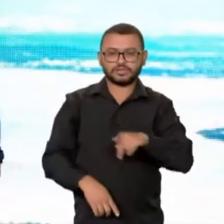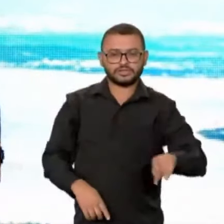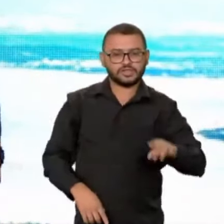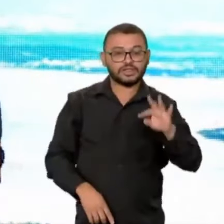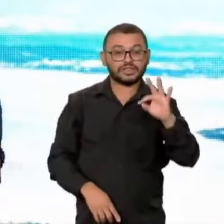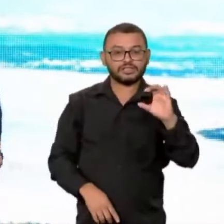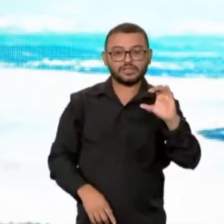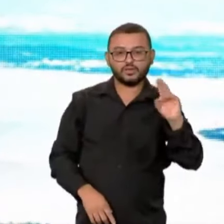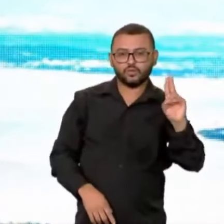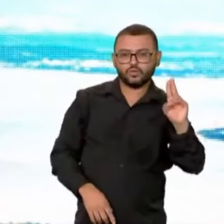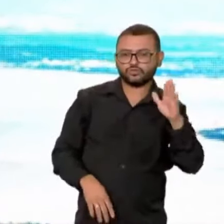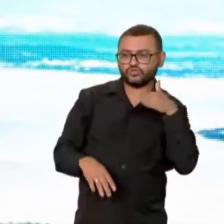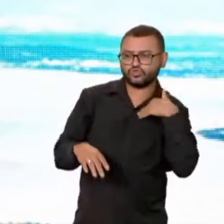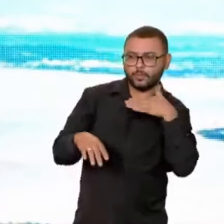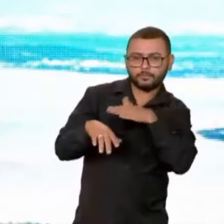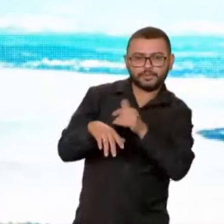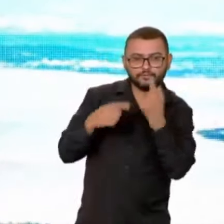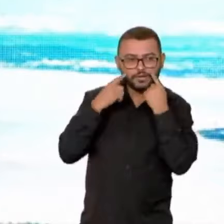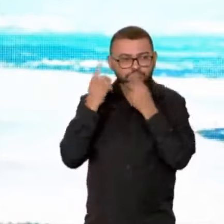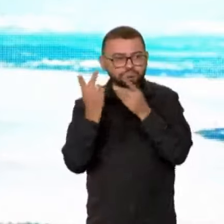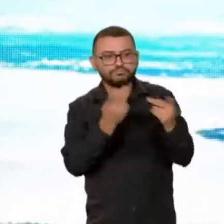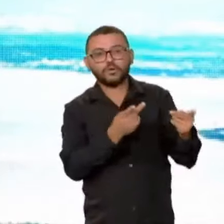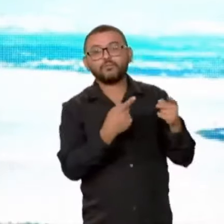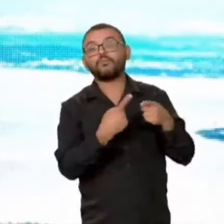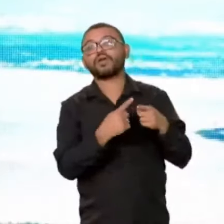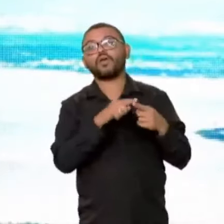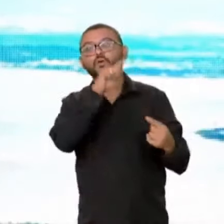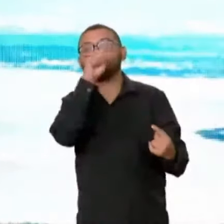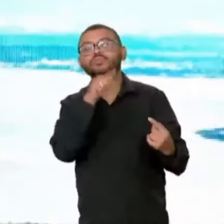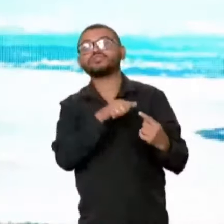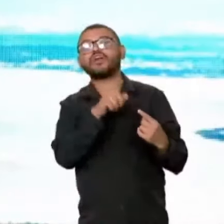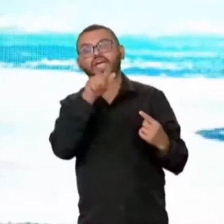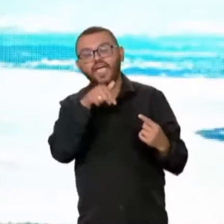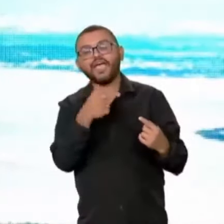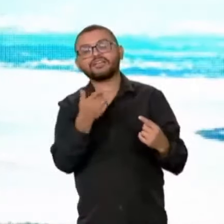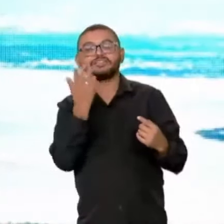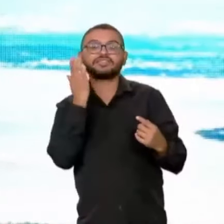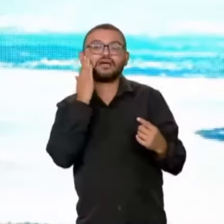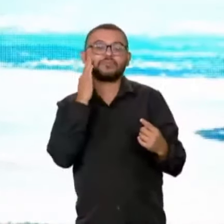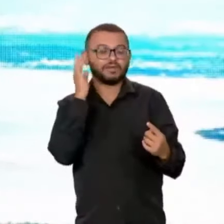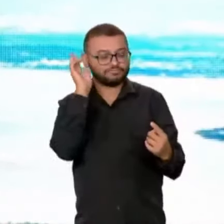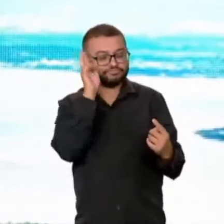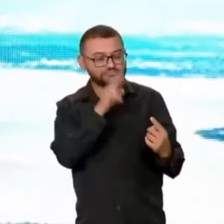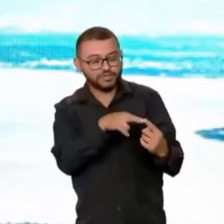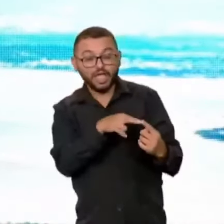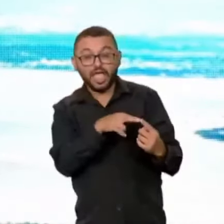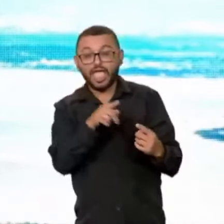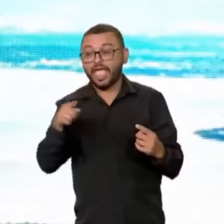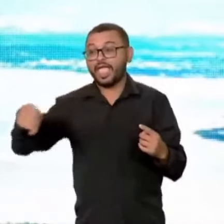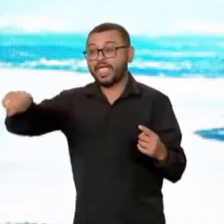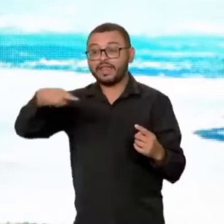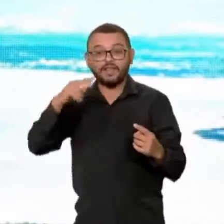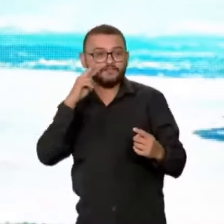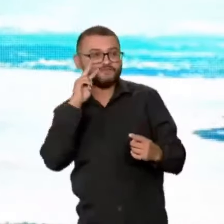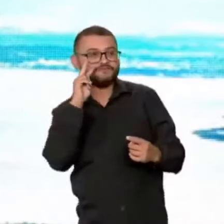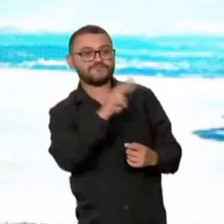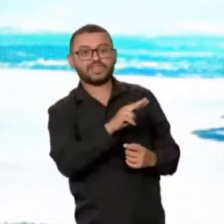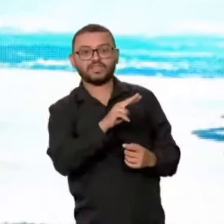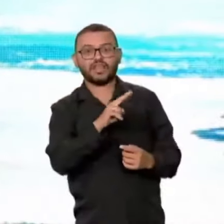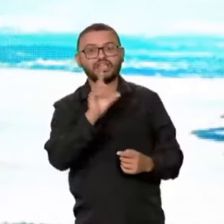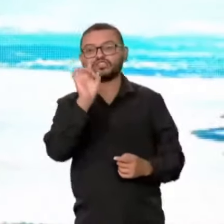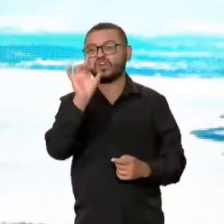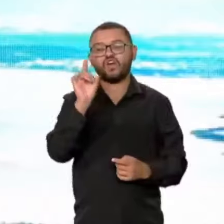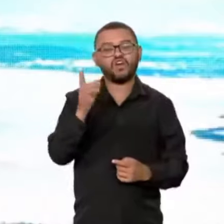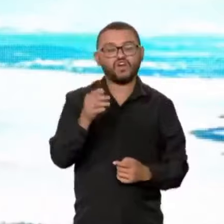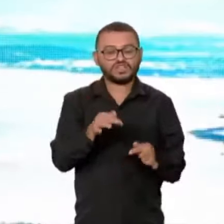União. E tinha uma razão de ser. A razão de ser era para que todos vissem que a gente não pode